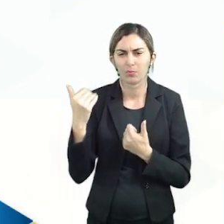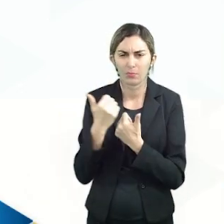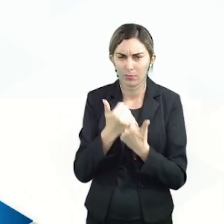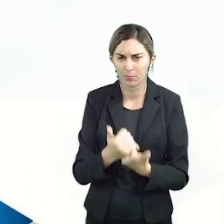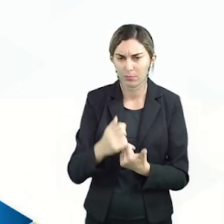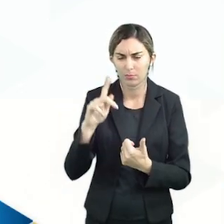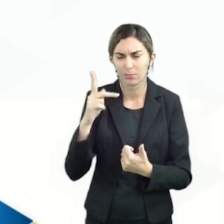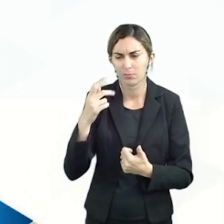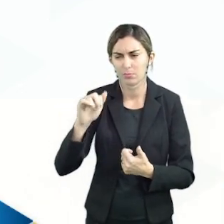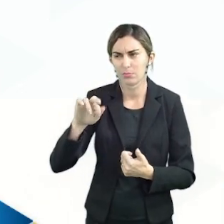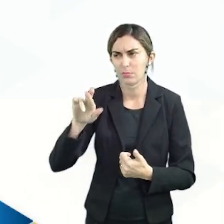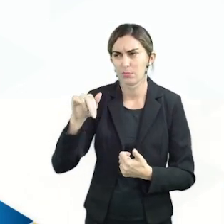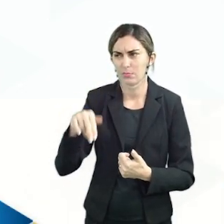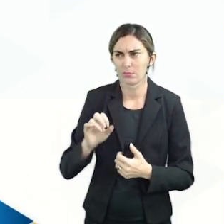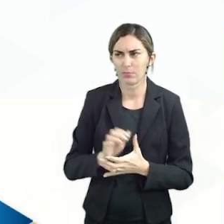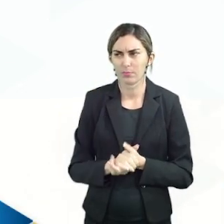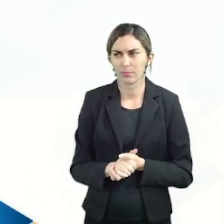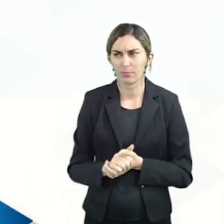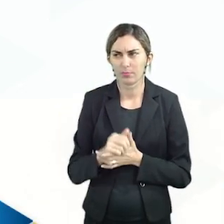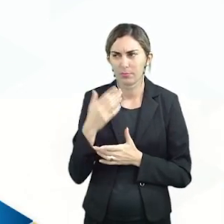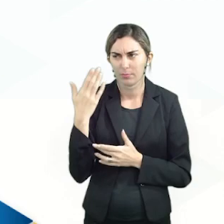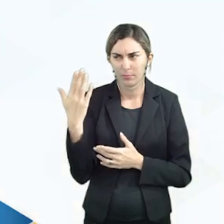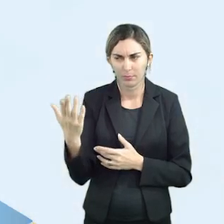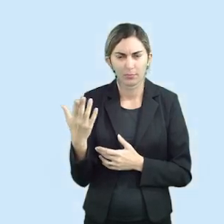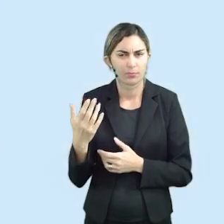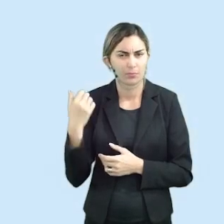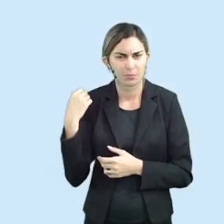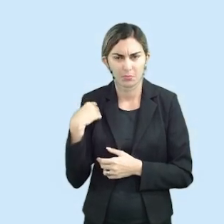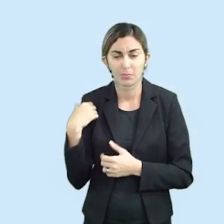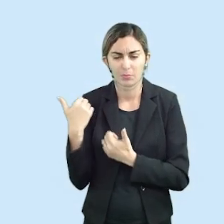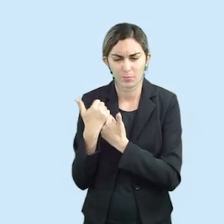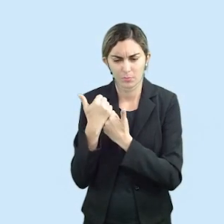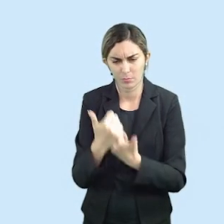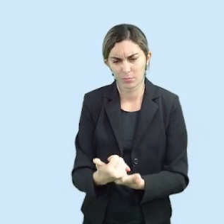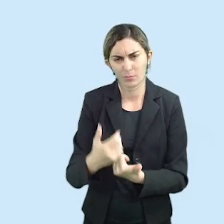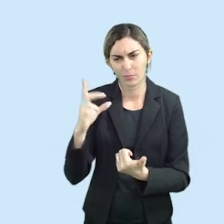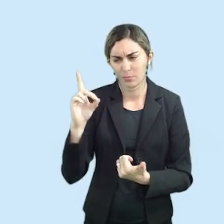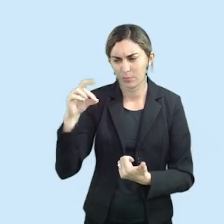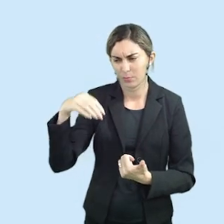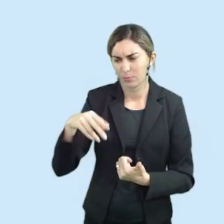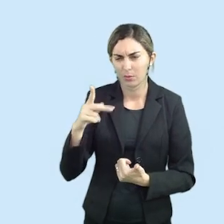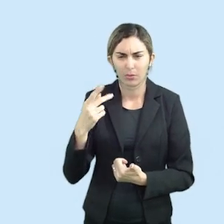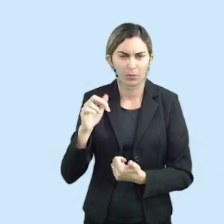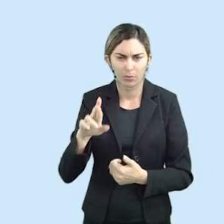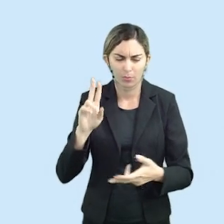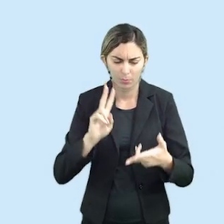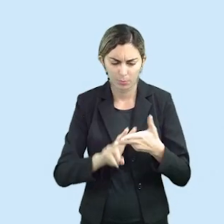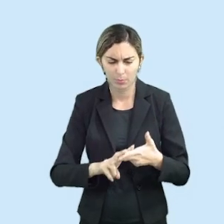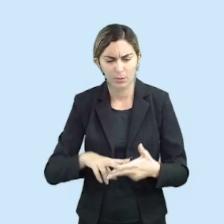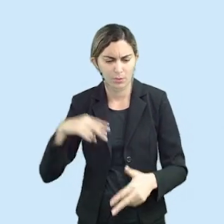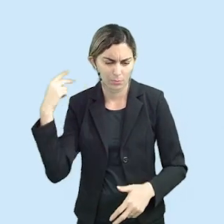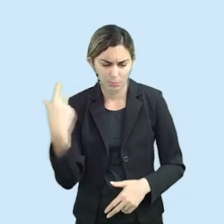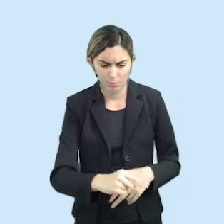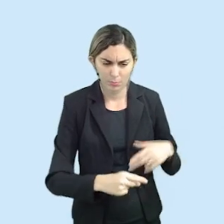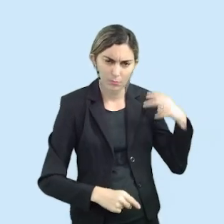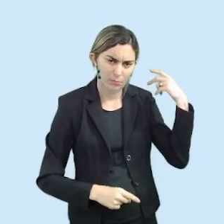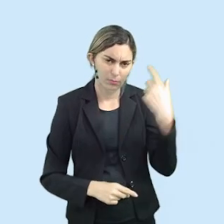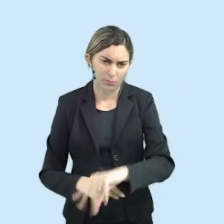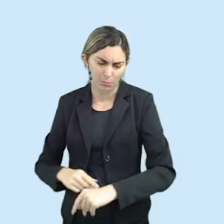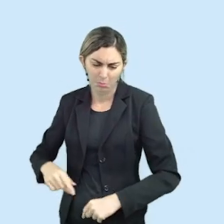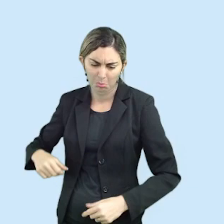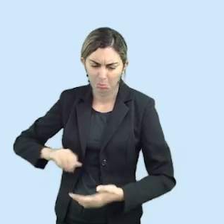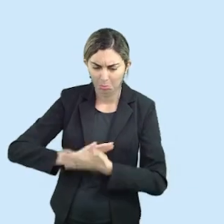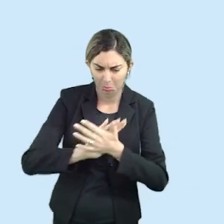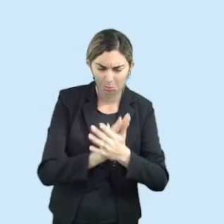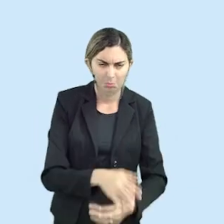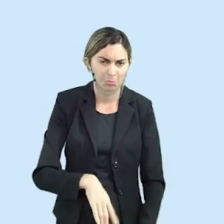Padre Henrique, esse padre que fora assessor de Dom Helder, que foi preso, torturado, certo?